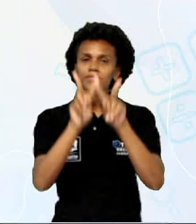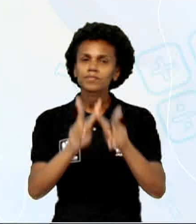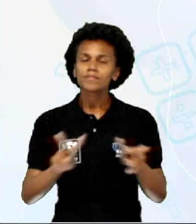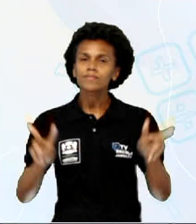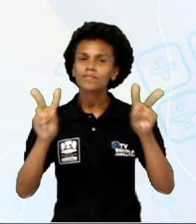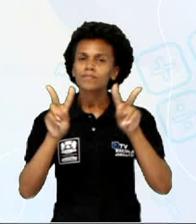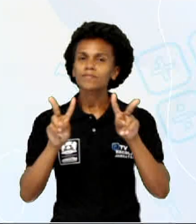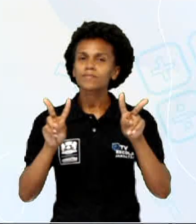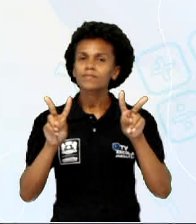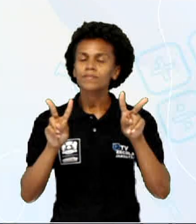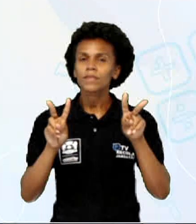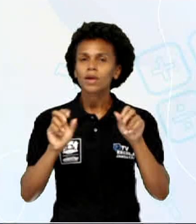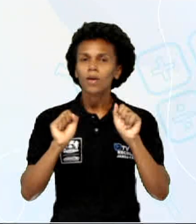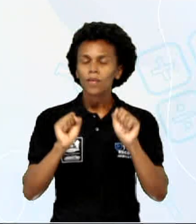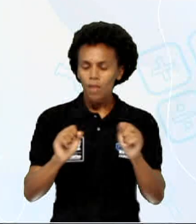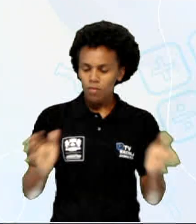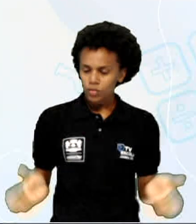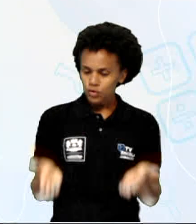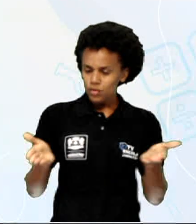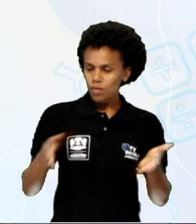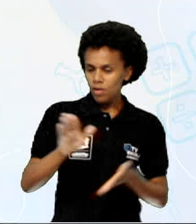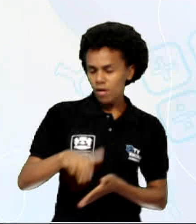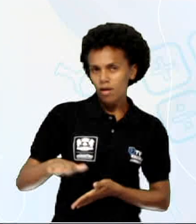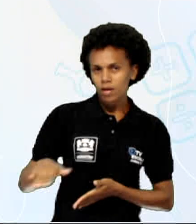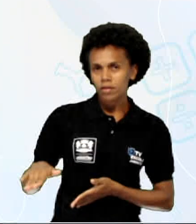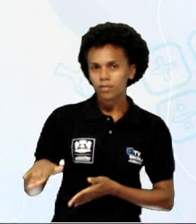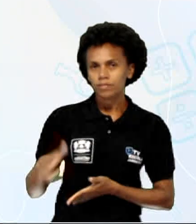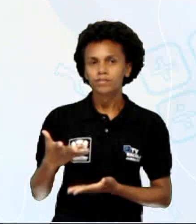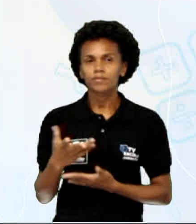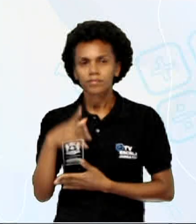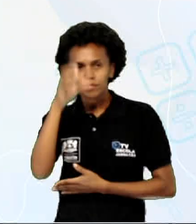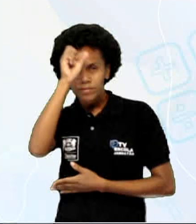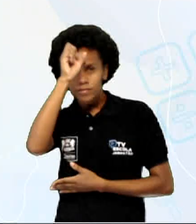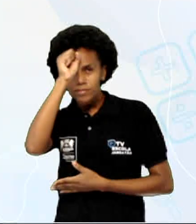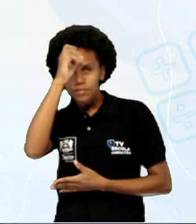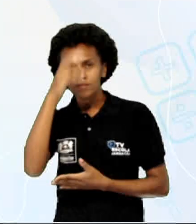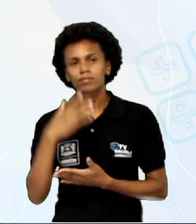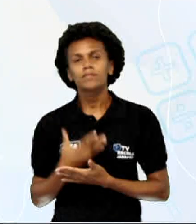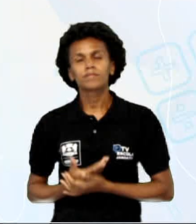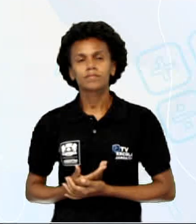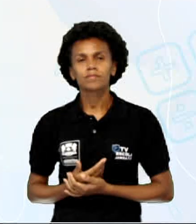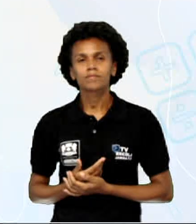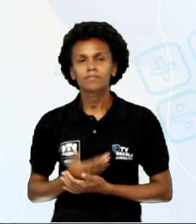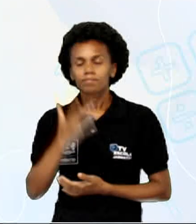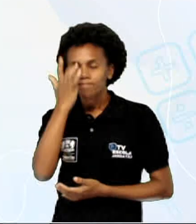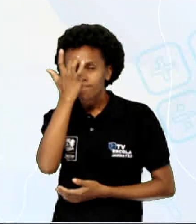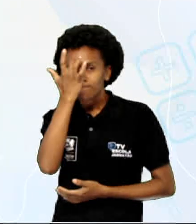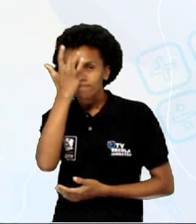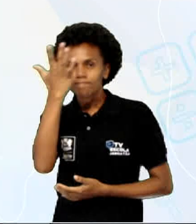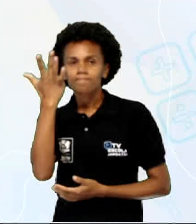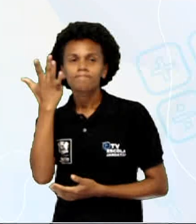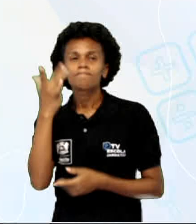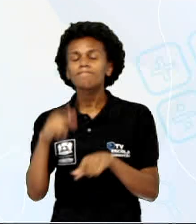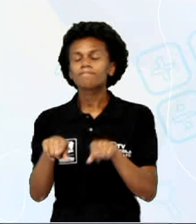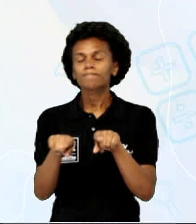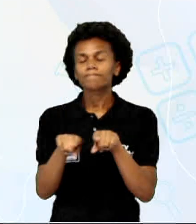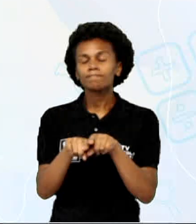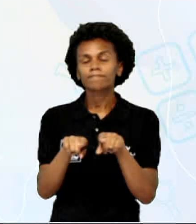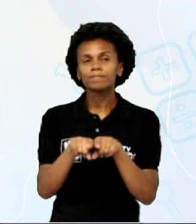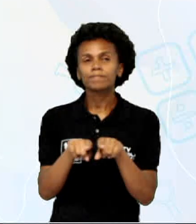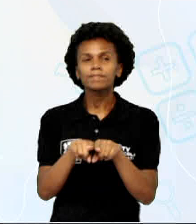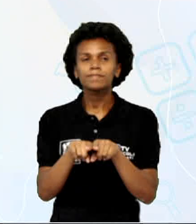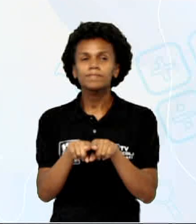estimular a criatividade e facilita isso no processo de aprendizagem. E elas são formas de linguagem importantes para